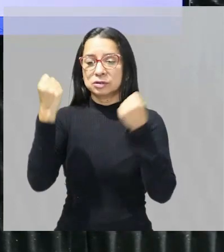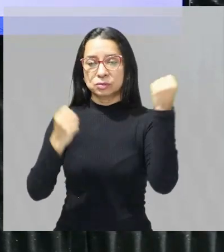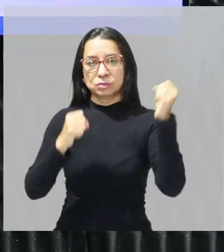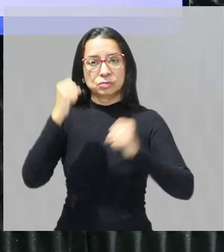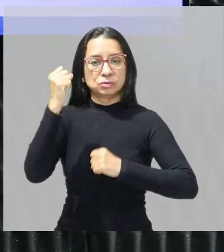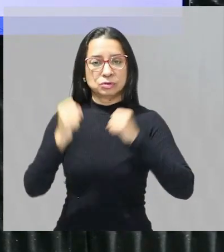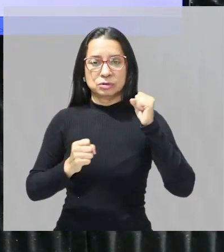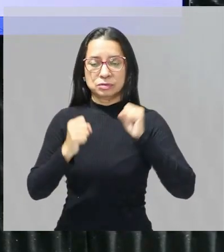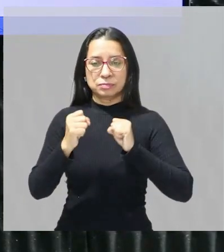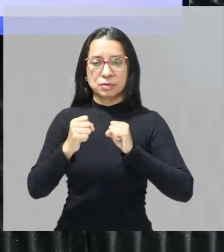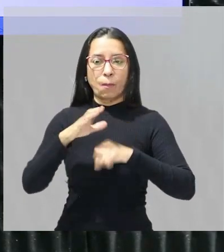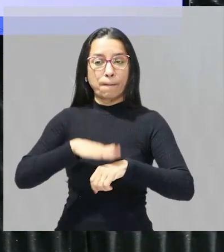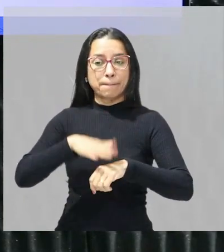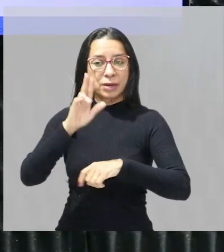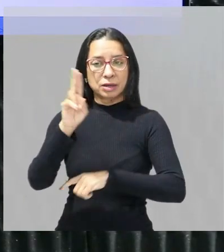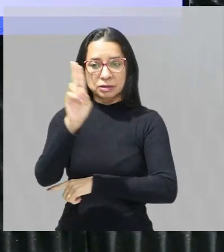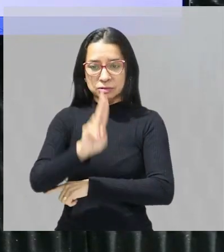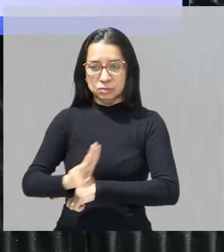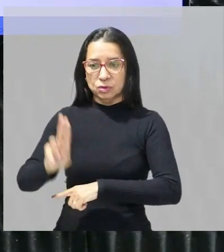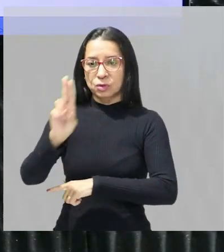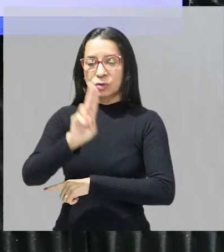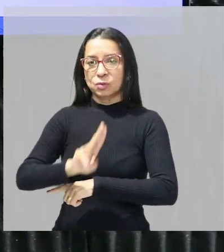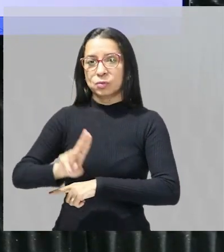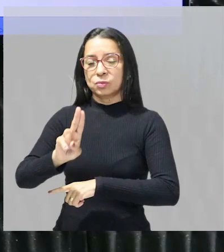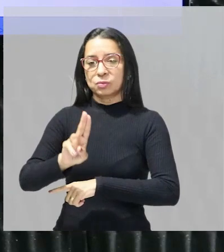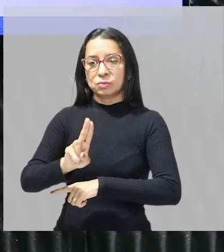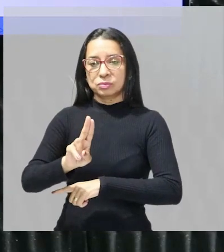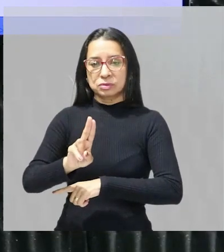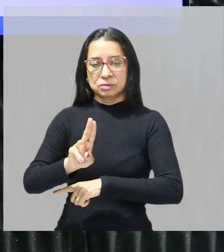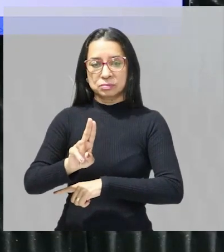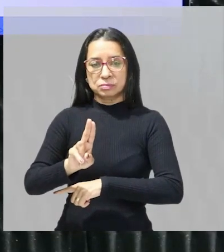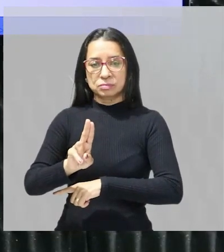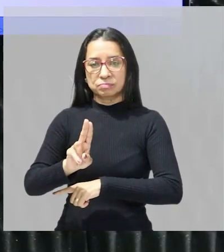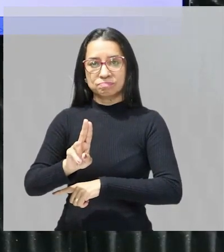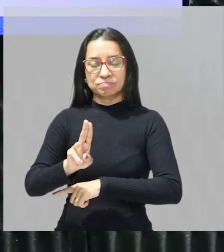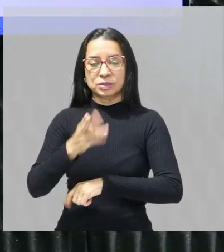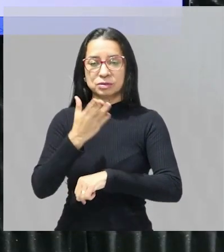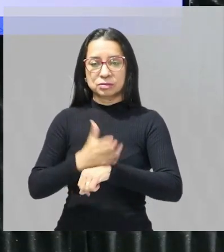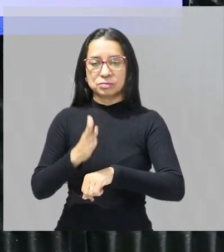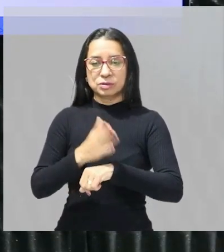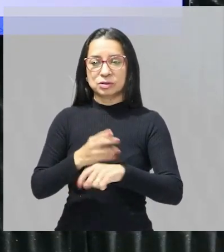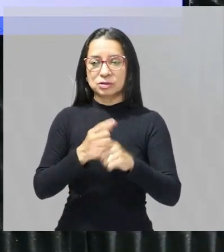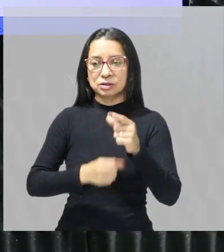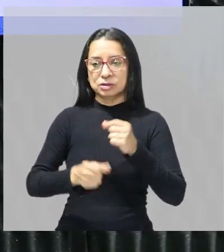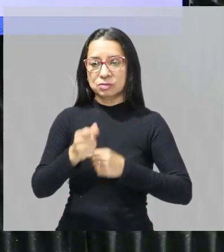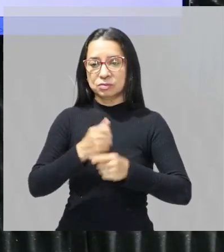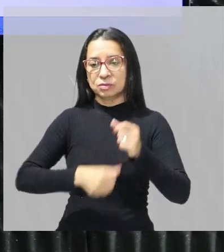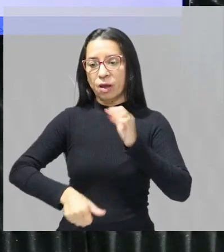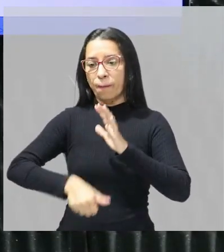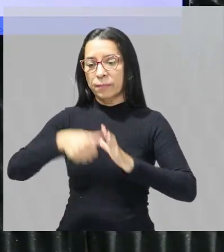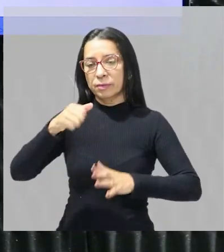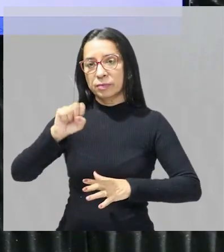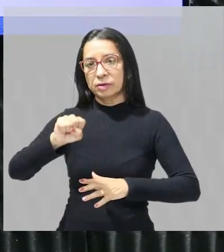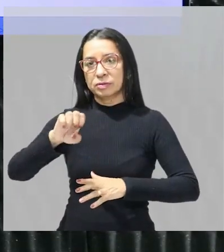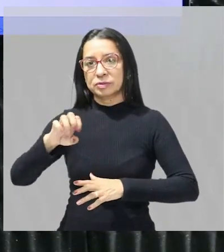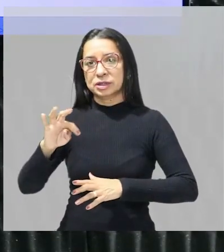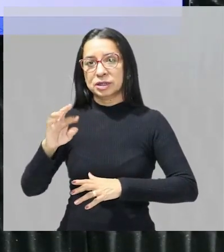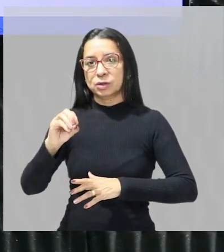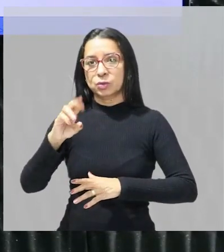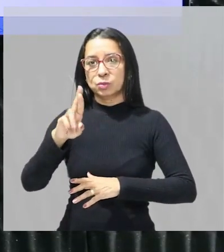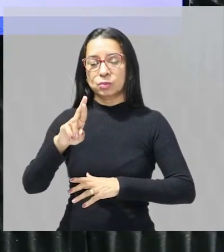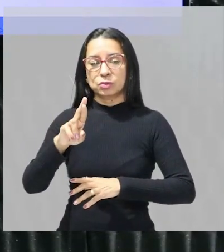longe, o setor que mais utiliza água nas atividades econômicas é o primeiro setor, são as